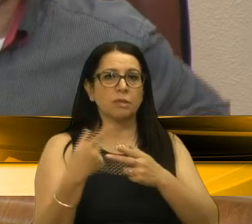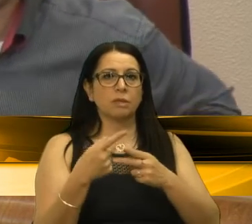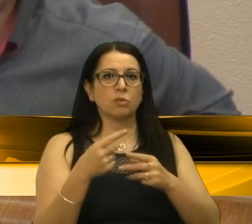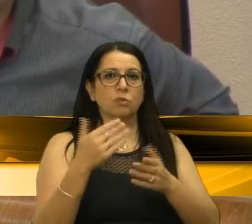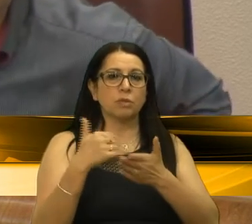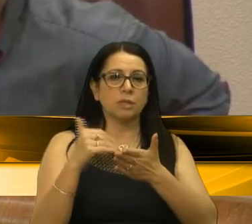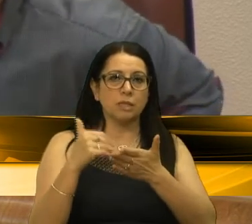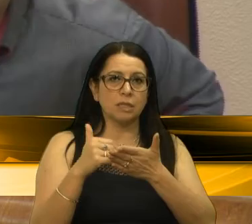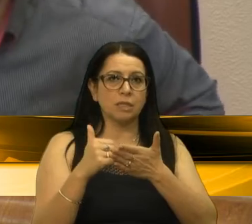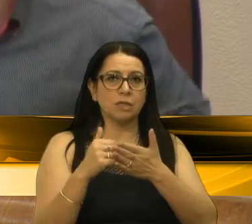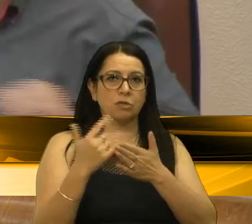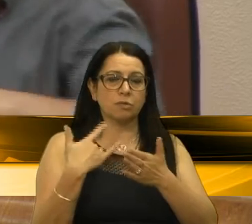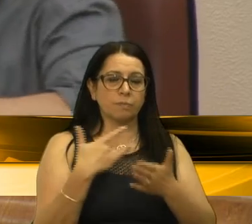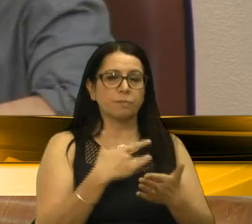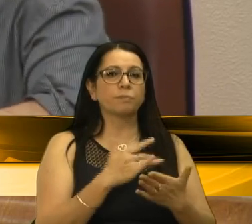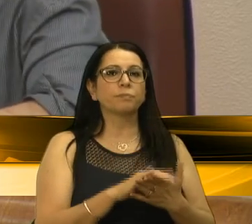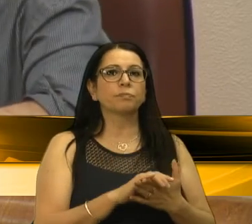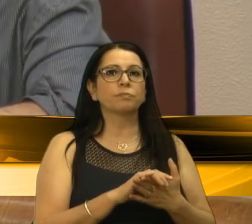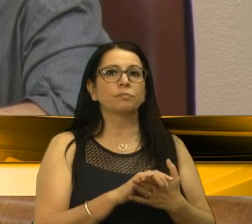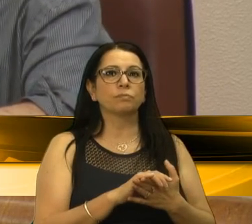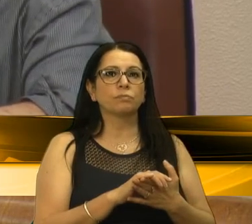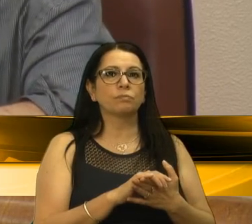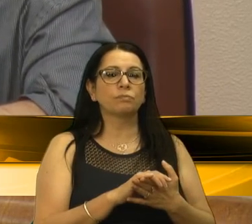secretário de Saúde.